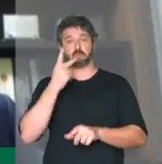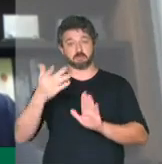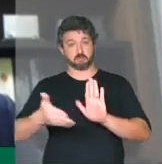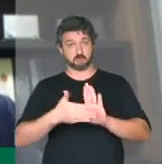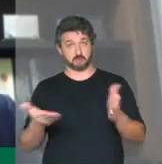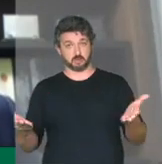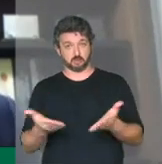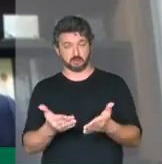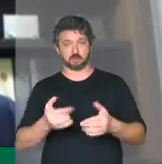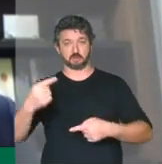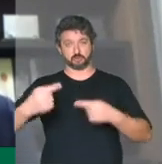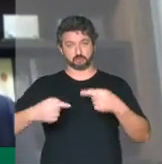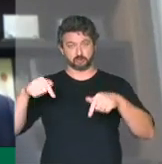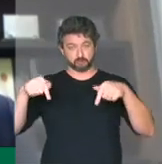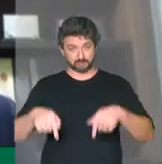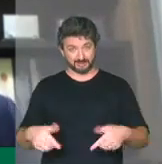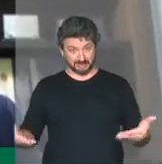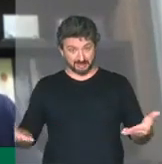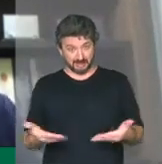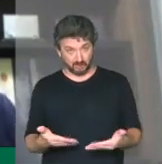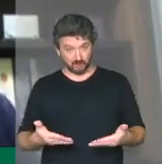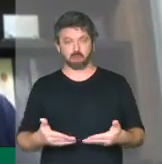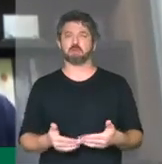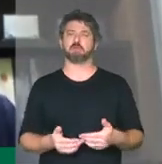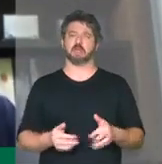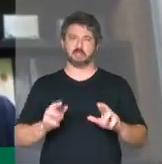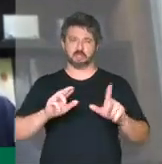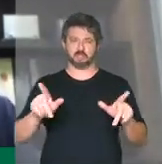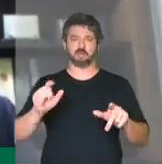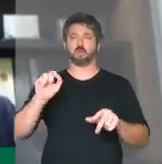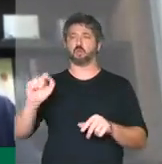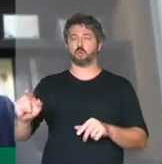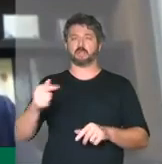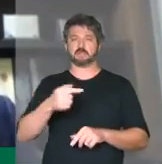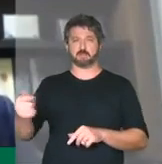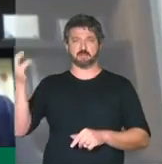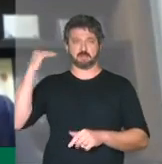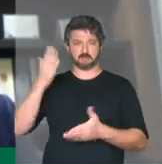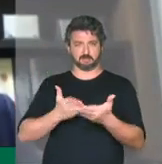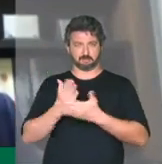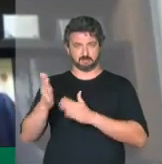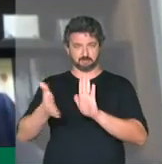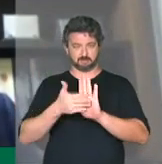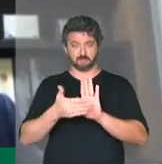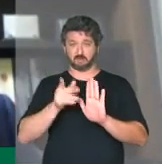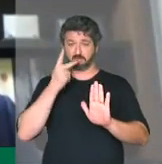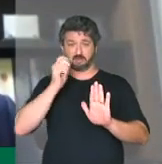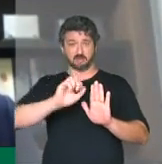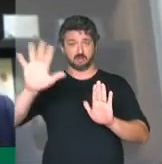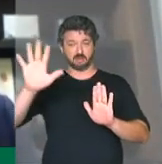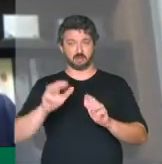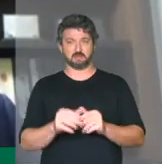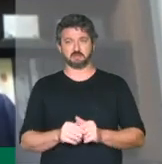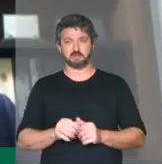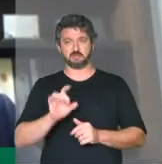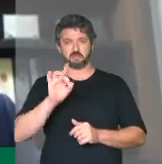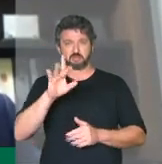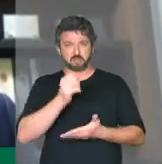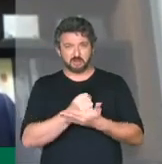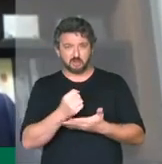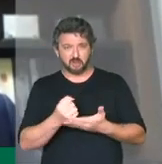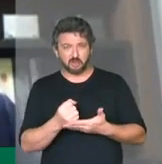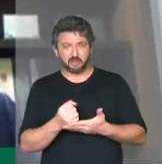proposta que estamos discutindo agora, diferentemente da proposta aprovada na semana passada, deixa bem claro que não apenas os